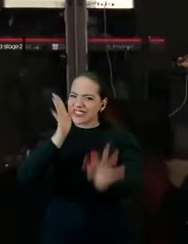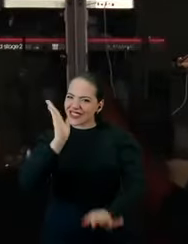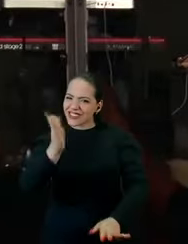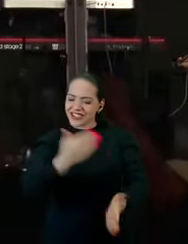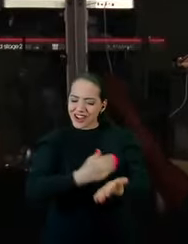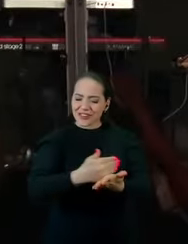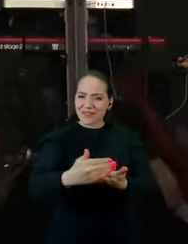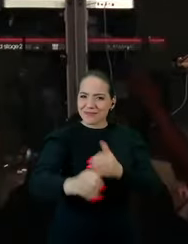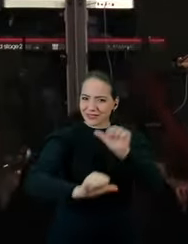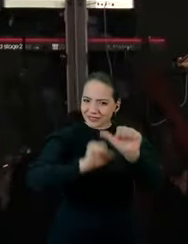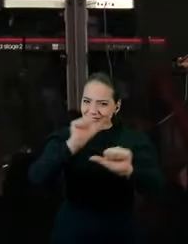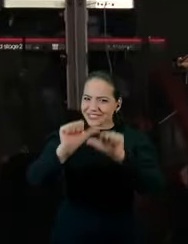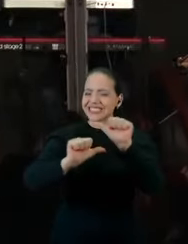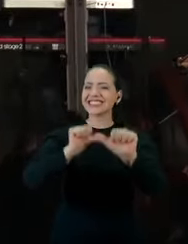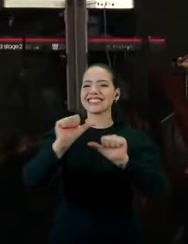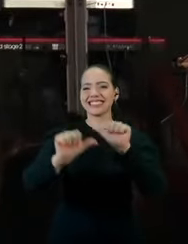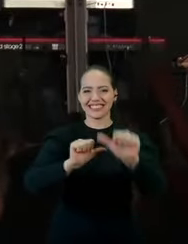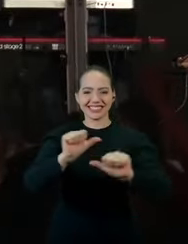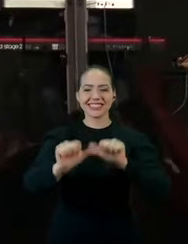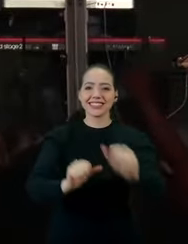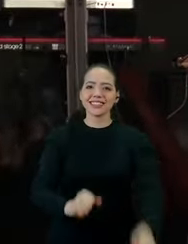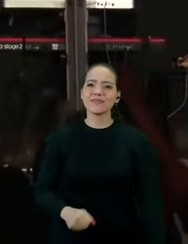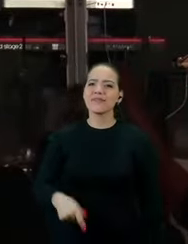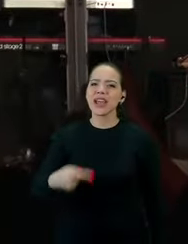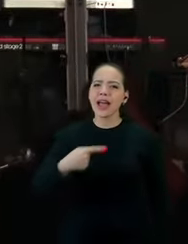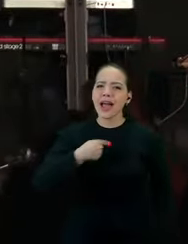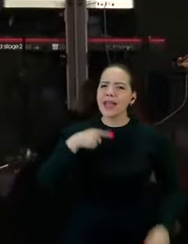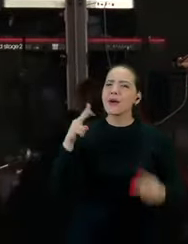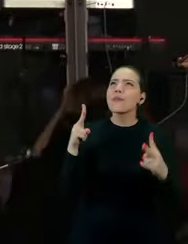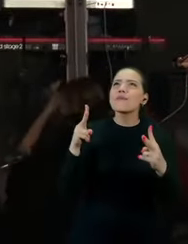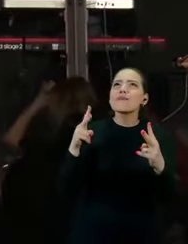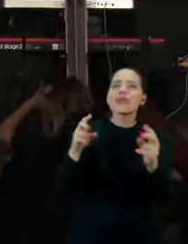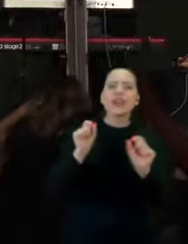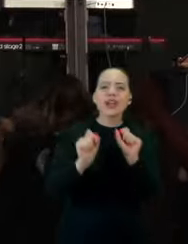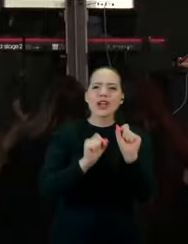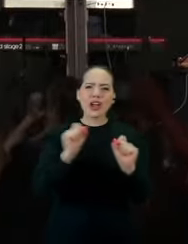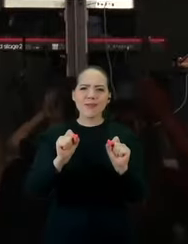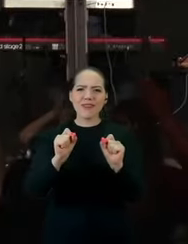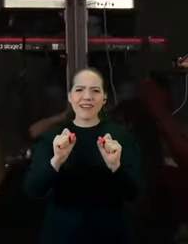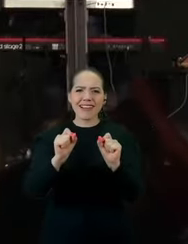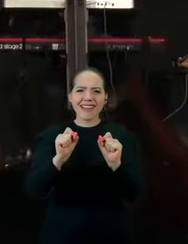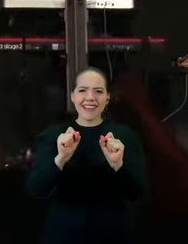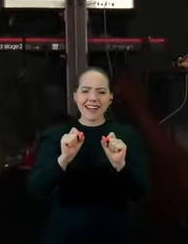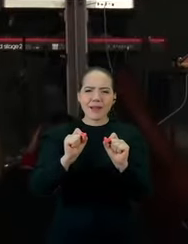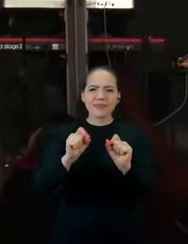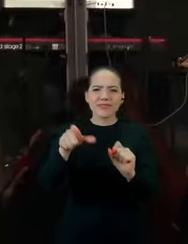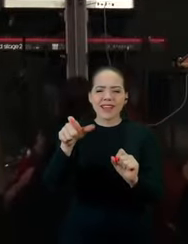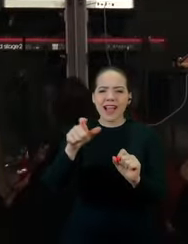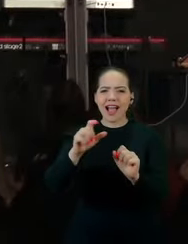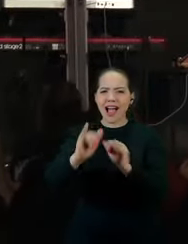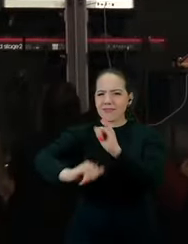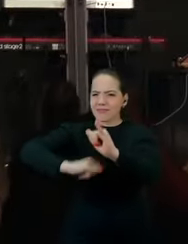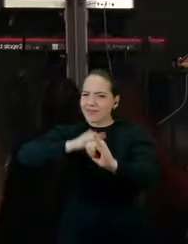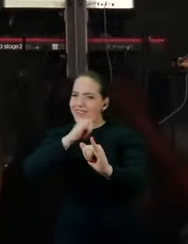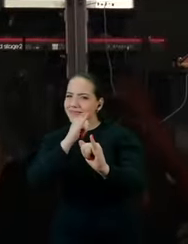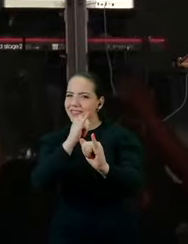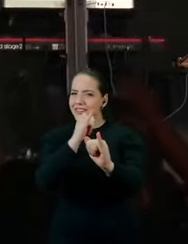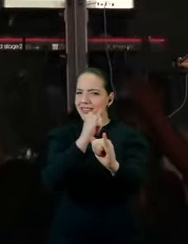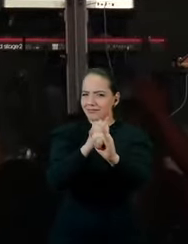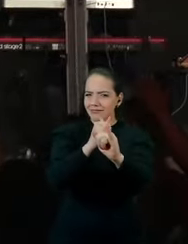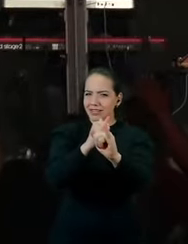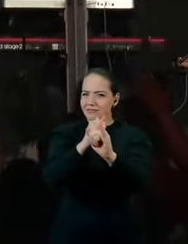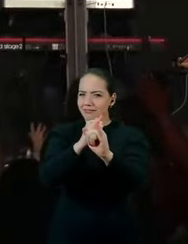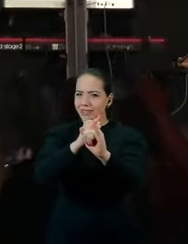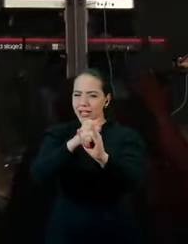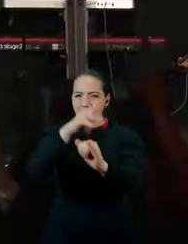Eu vejo onde essa transmissão está chegando agora. Ondas, ondas da unção de Deus